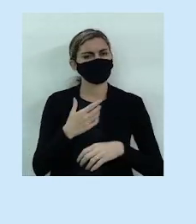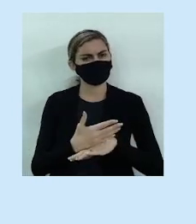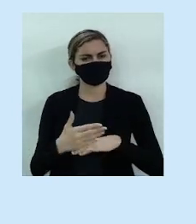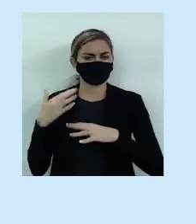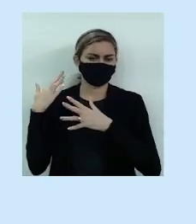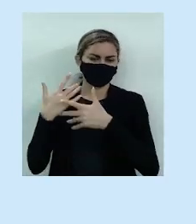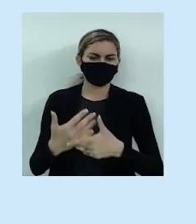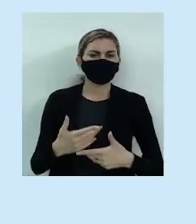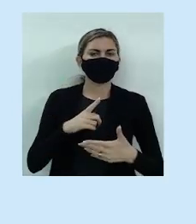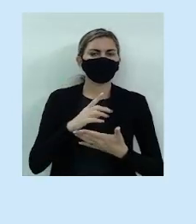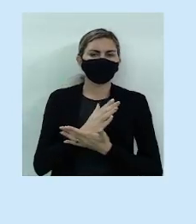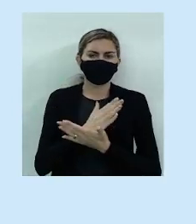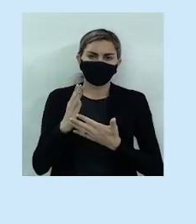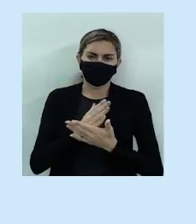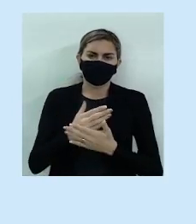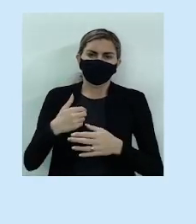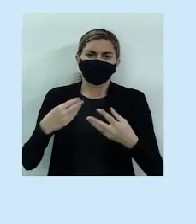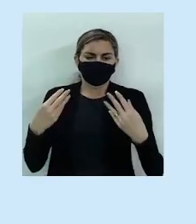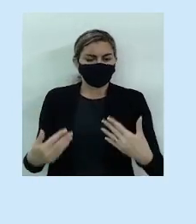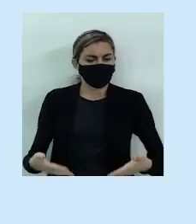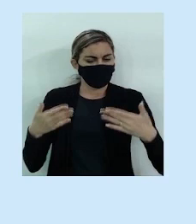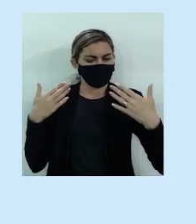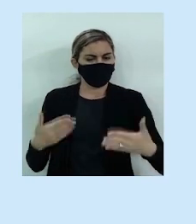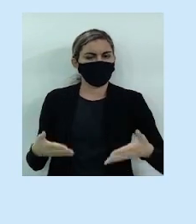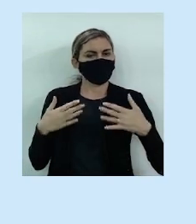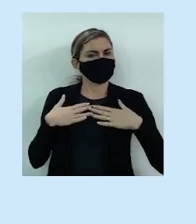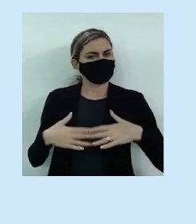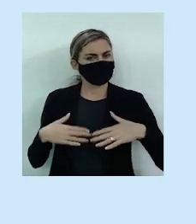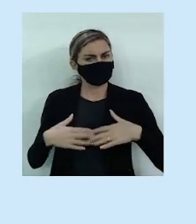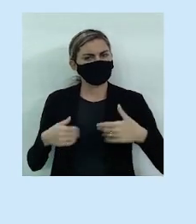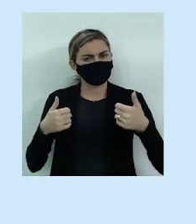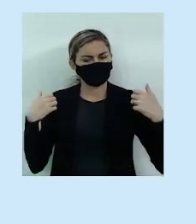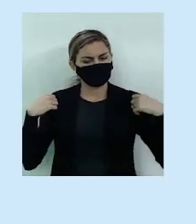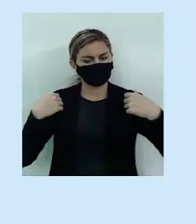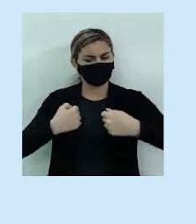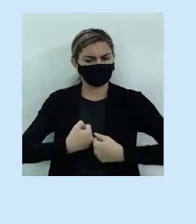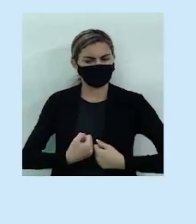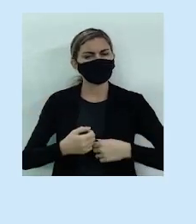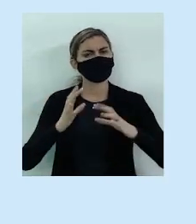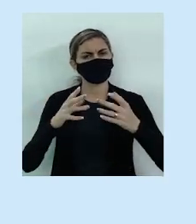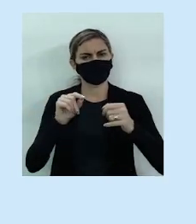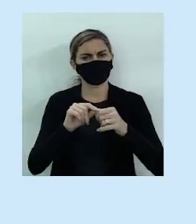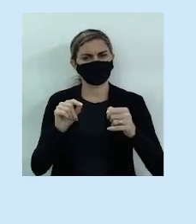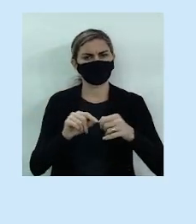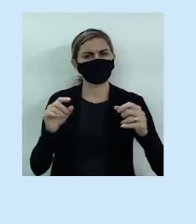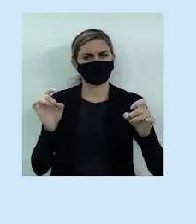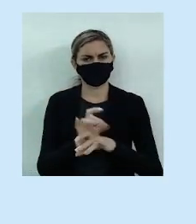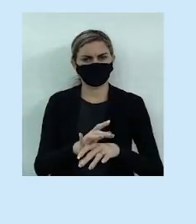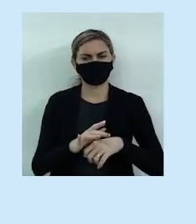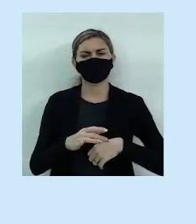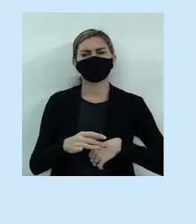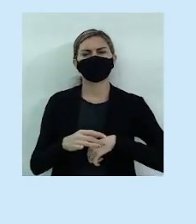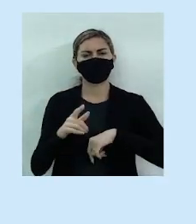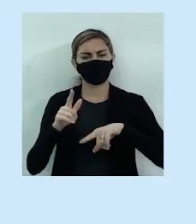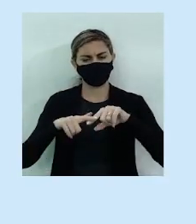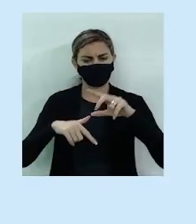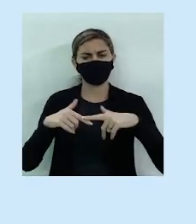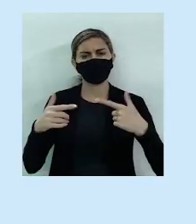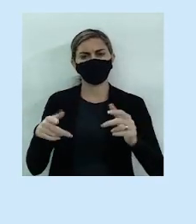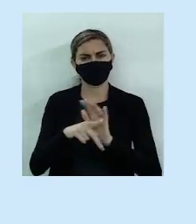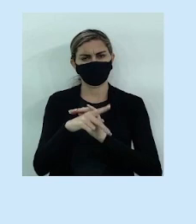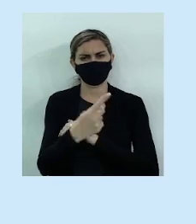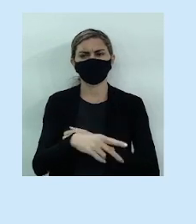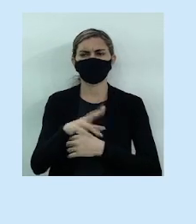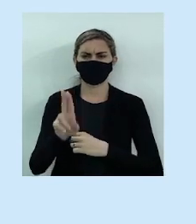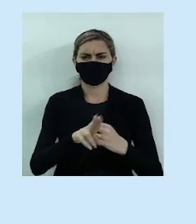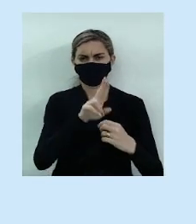tradicionais, existem alguns que têm os produtos mais leves e confortáveis. Eles já são confeccionados com este material específico. Eles